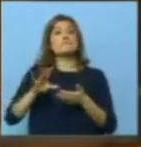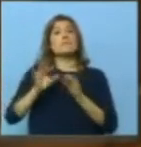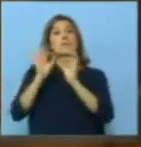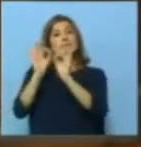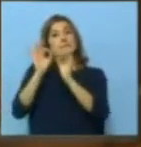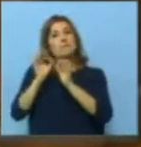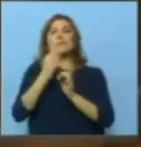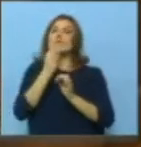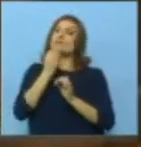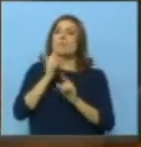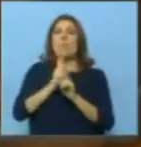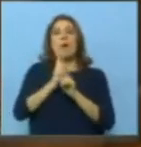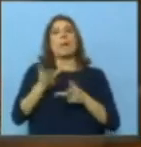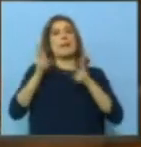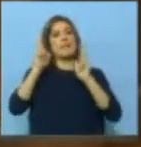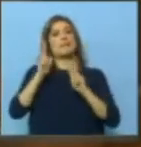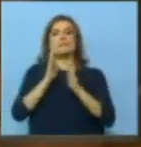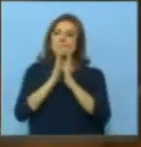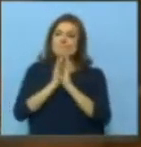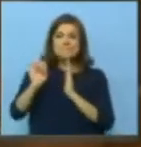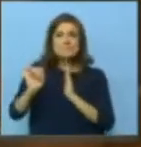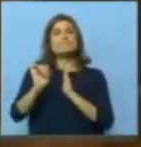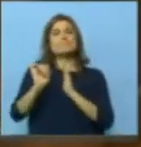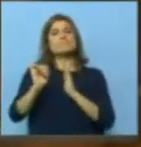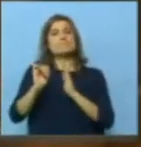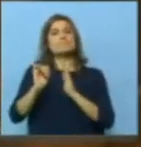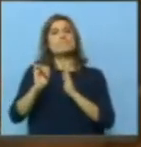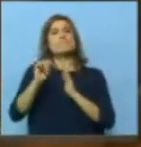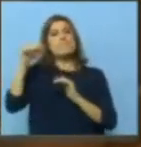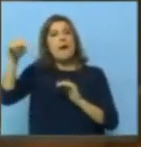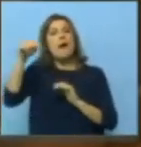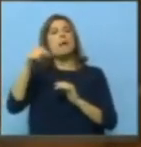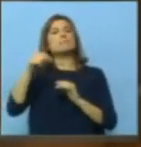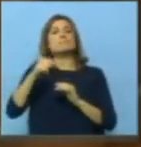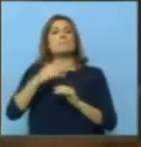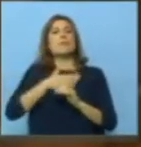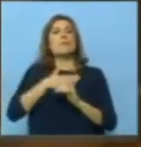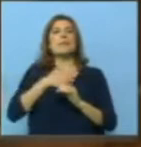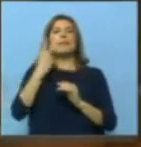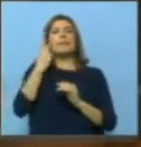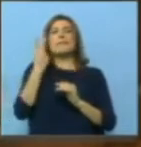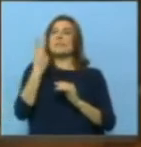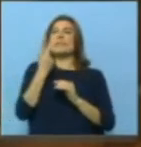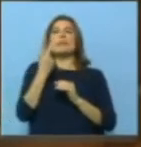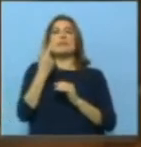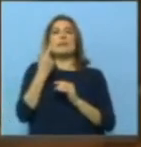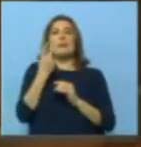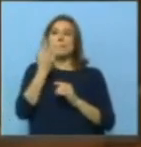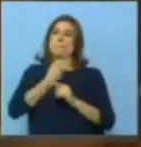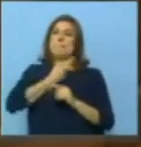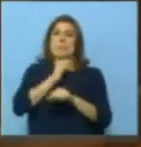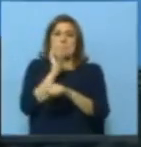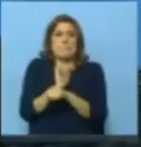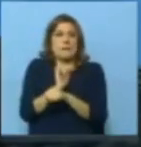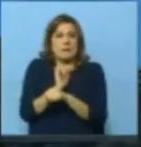judaísmo livremente, mas também aqueles que recusavam viver numa espécie de camisa de forças que